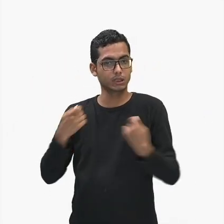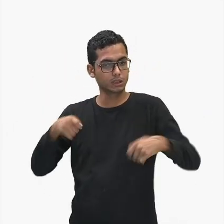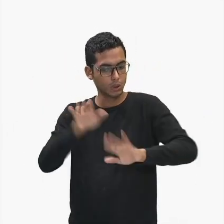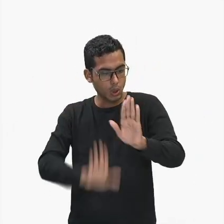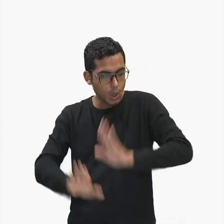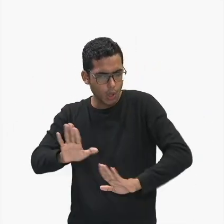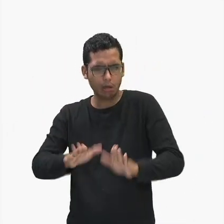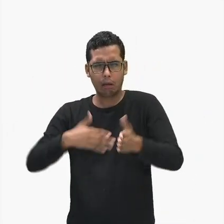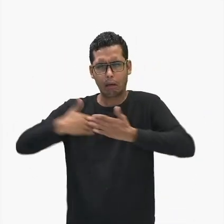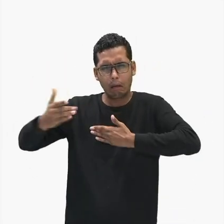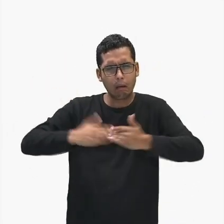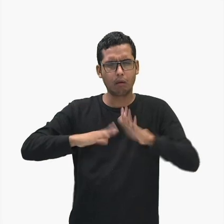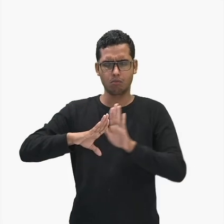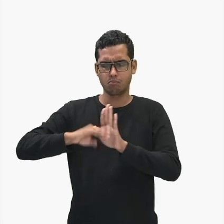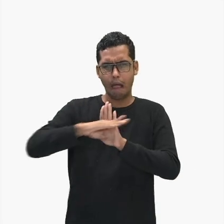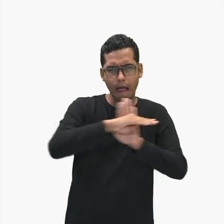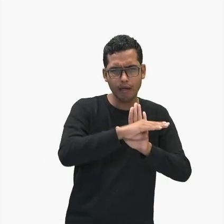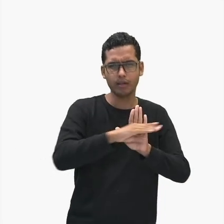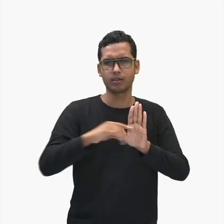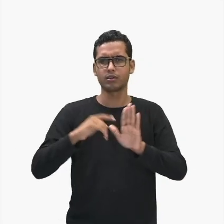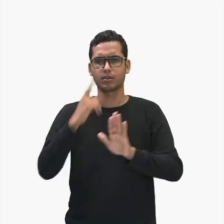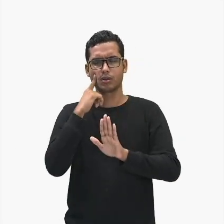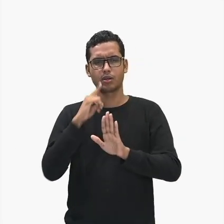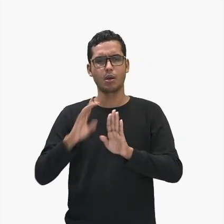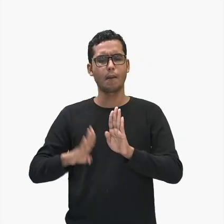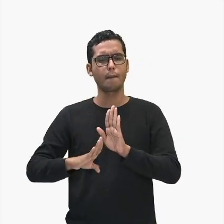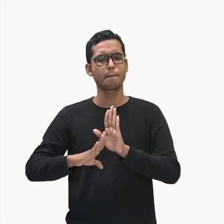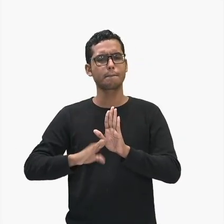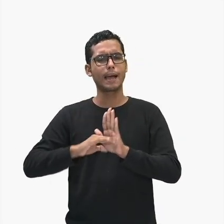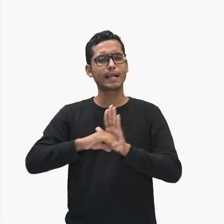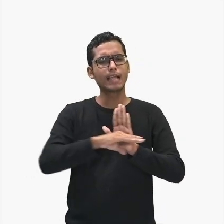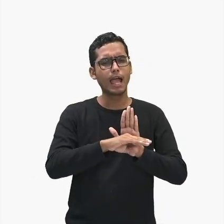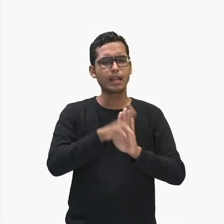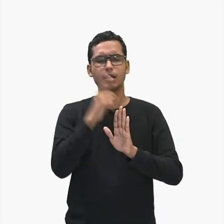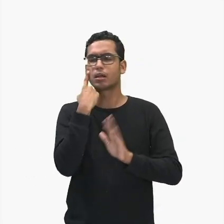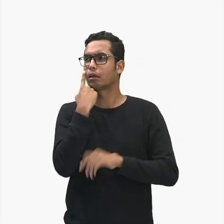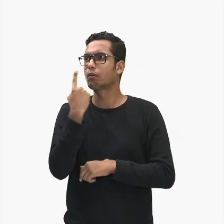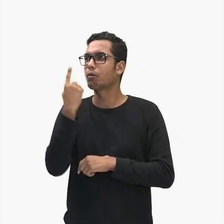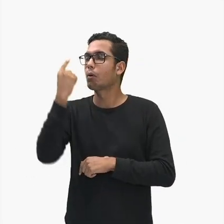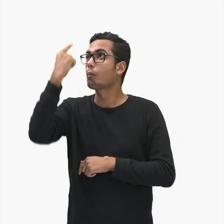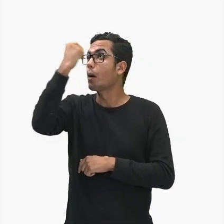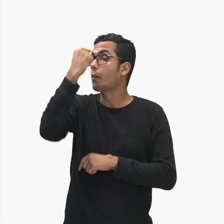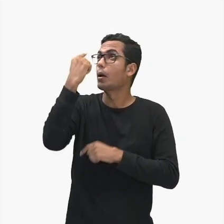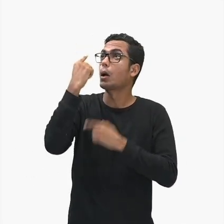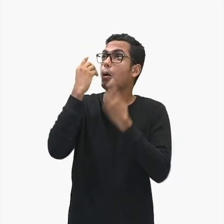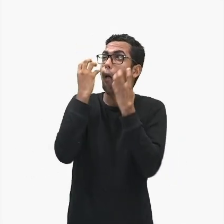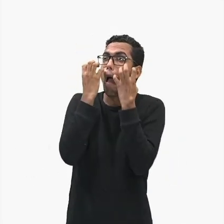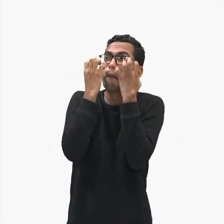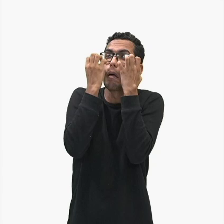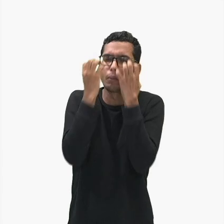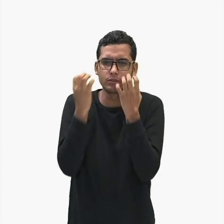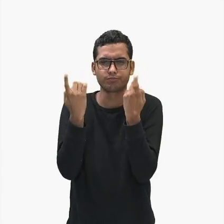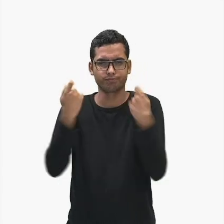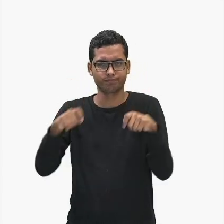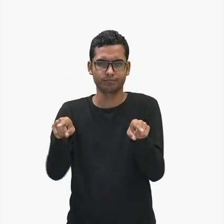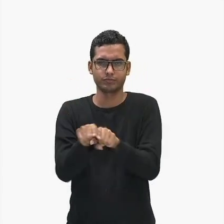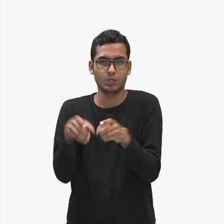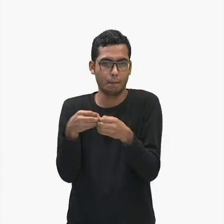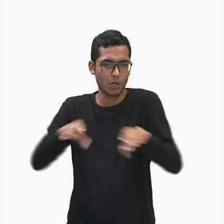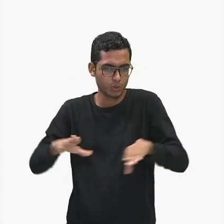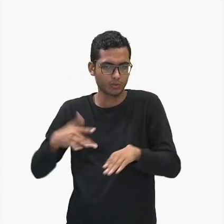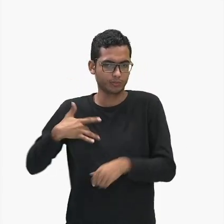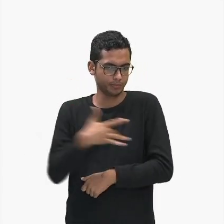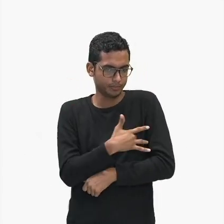colírios vai nos prejudicar. O que eu posso concluir, né? Dessas informações, daquela